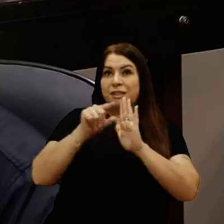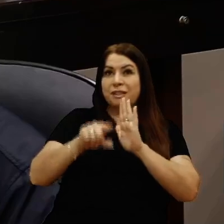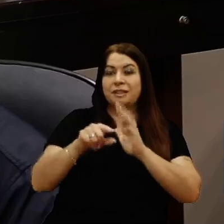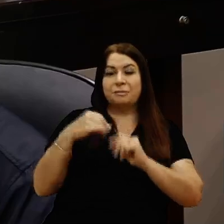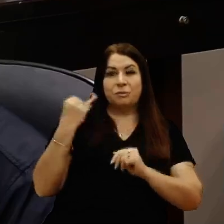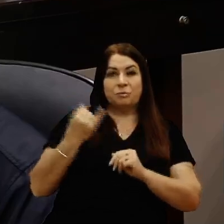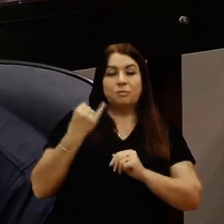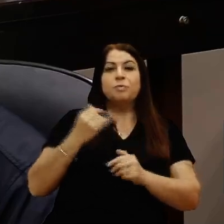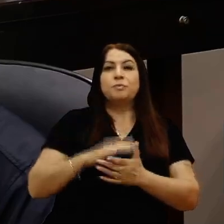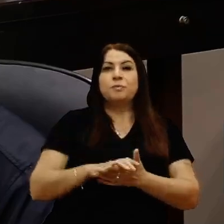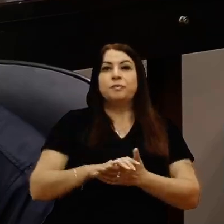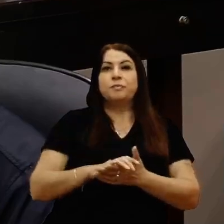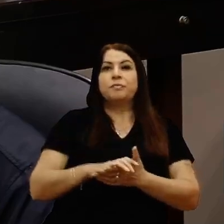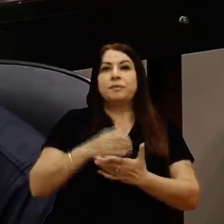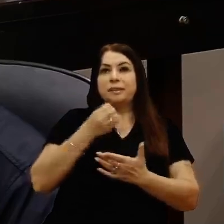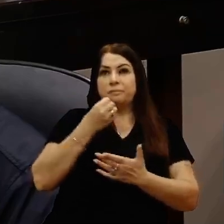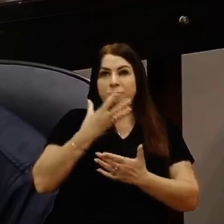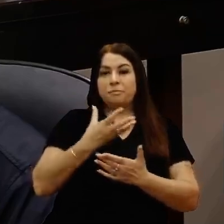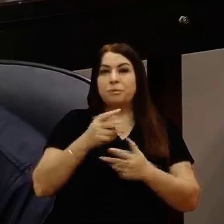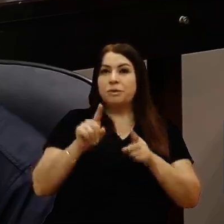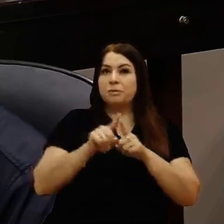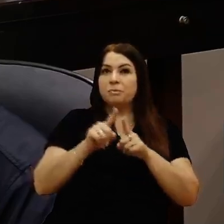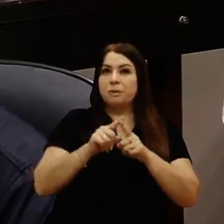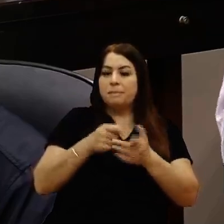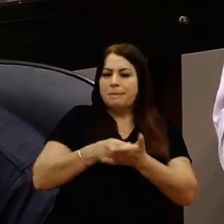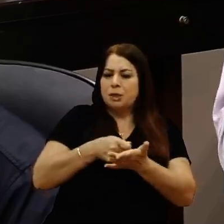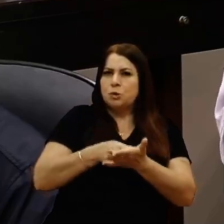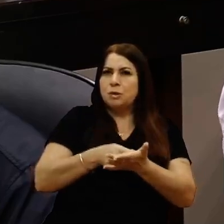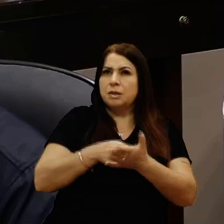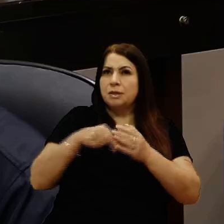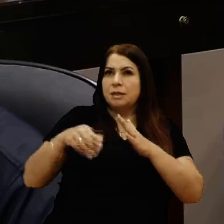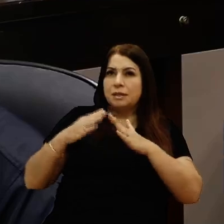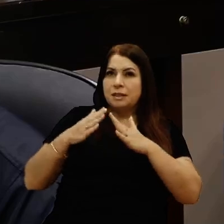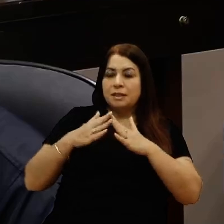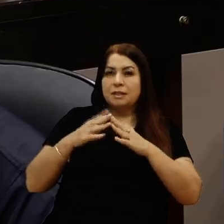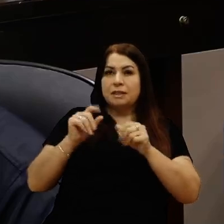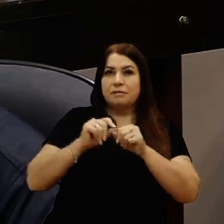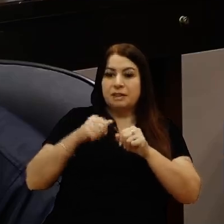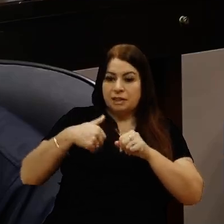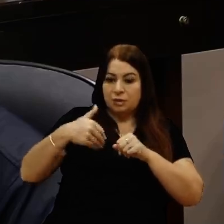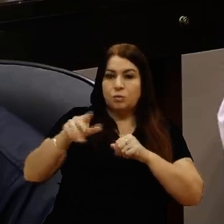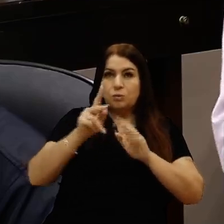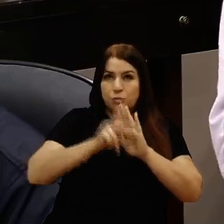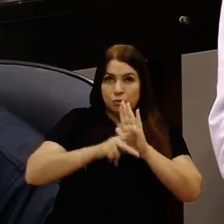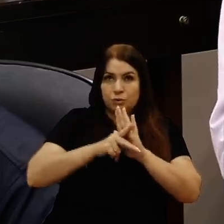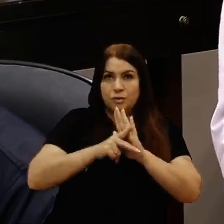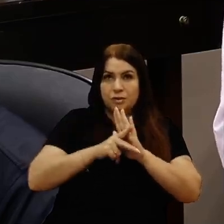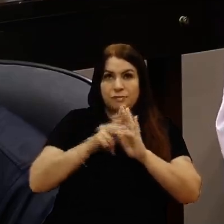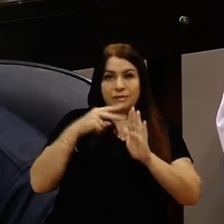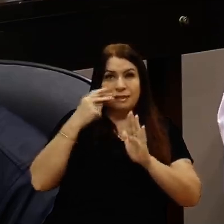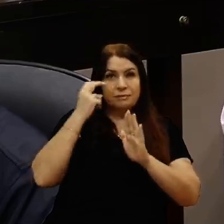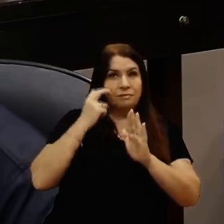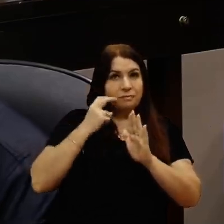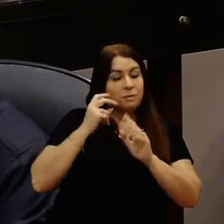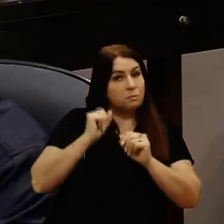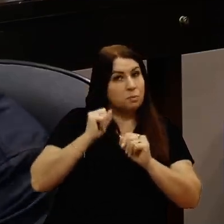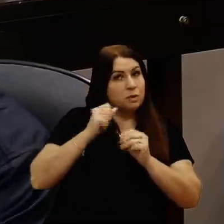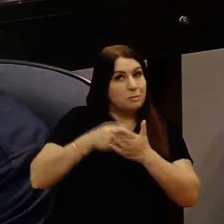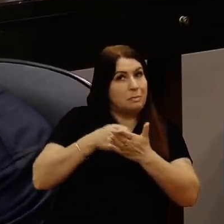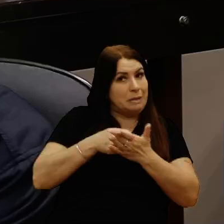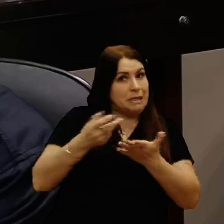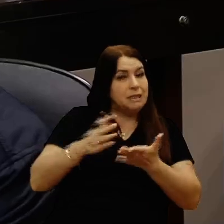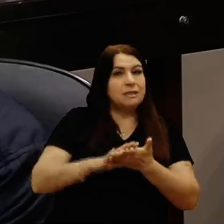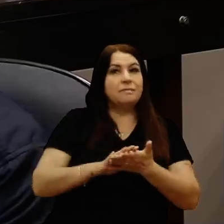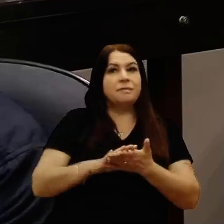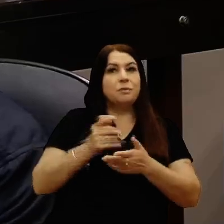muito importante, né? Então, é bom, até para pressionar o pessoal aqui da casa, para fazer andar os nossos projetos, né? Vereador Daniel também, se puder dar uma pressão ali,